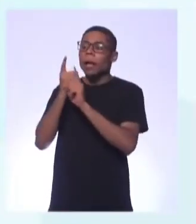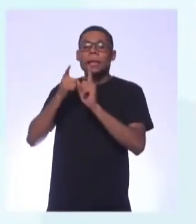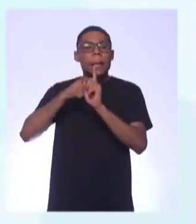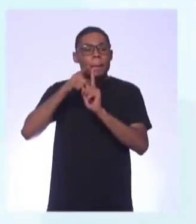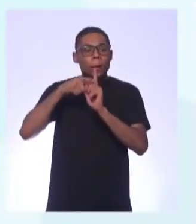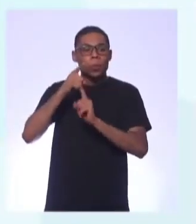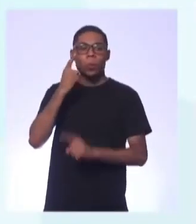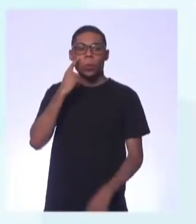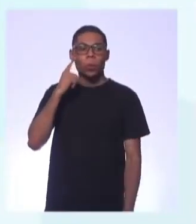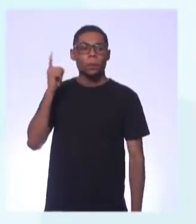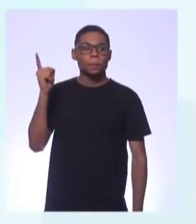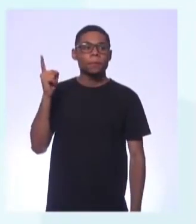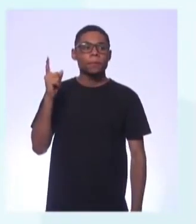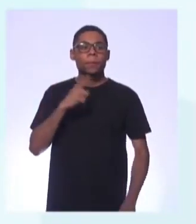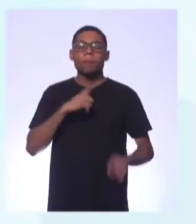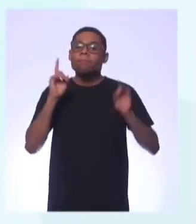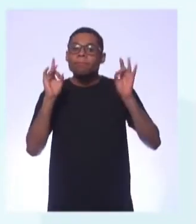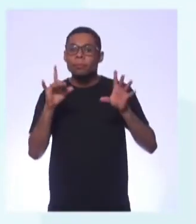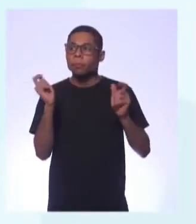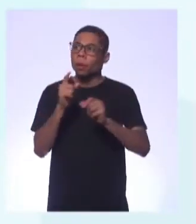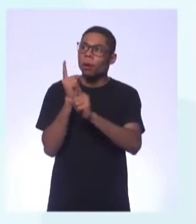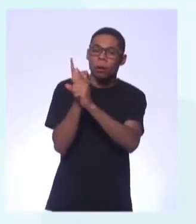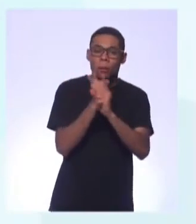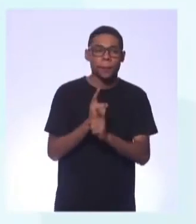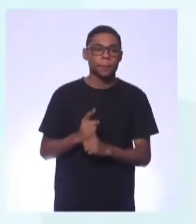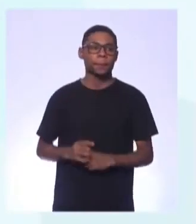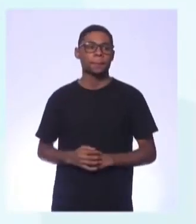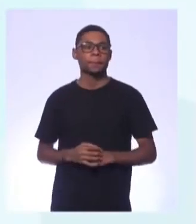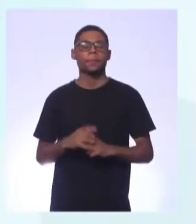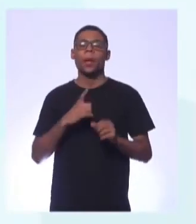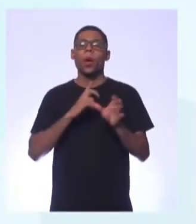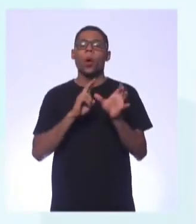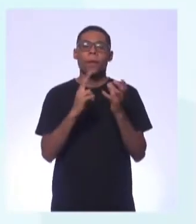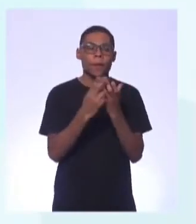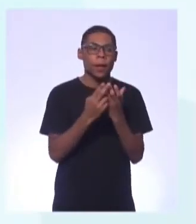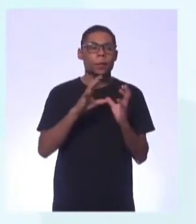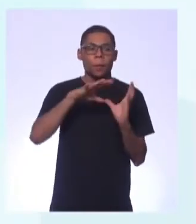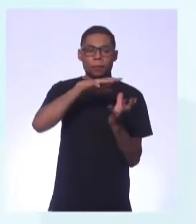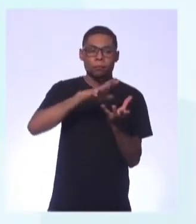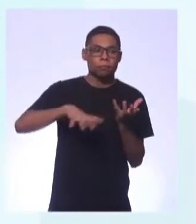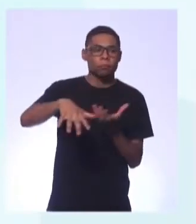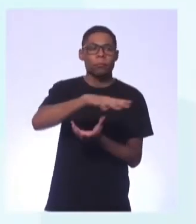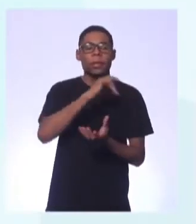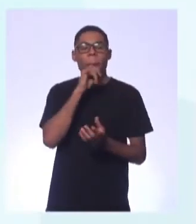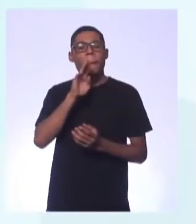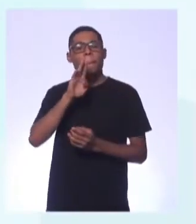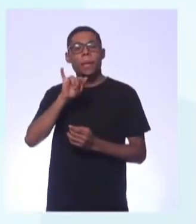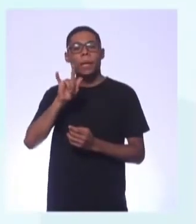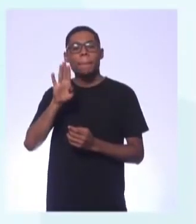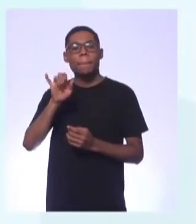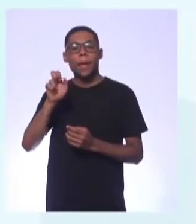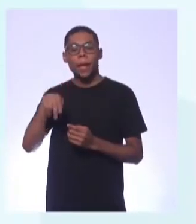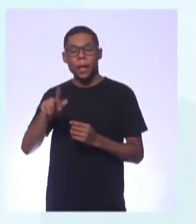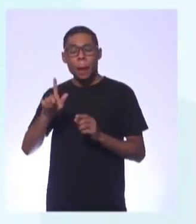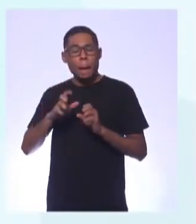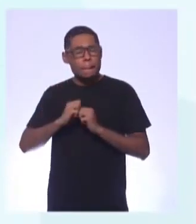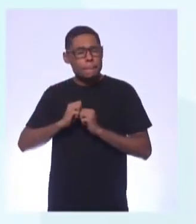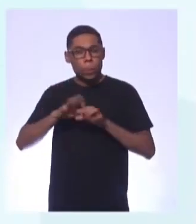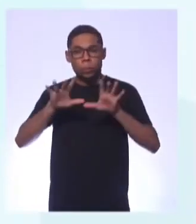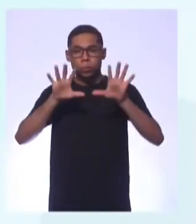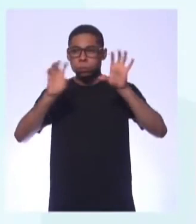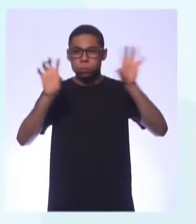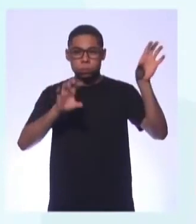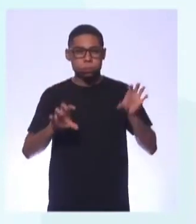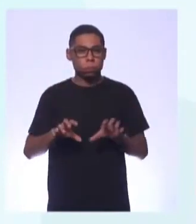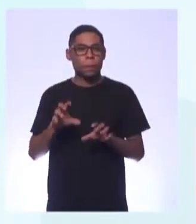temperaturas absolutas notáveis, tá? Desde o universo ao universo, logo após o Big Bang, né? Tá lá, ó, 10 elevado a 39